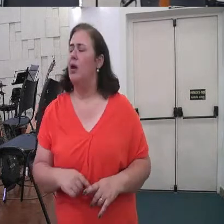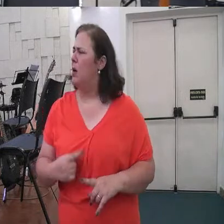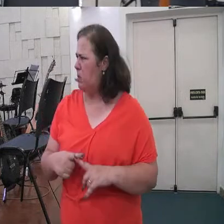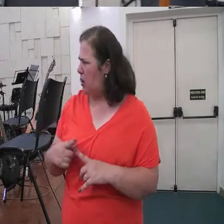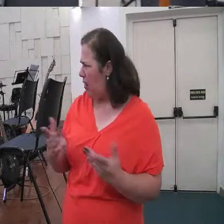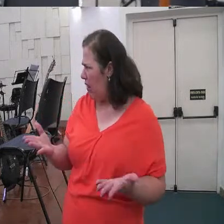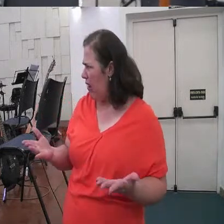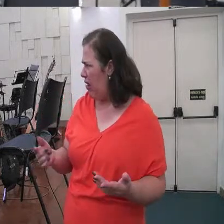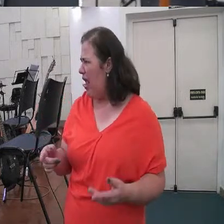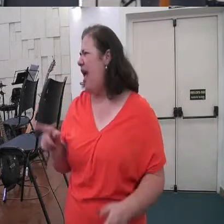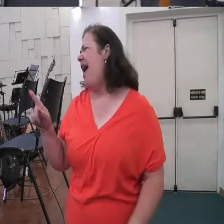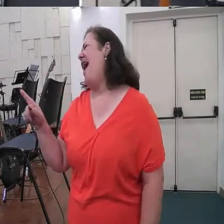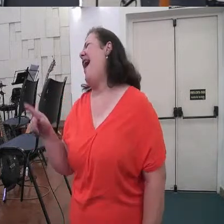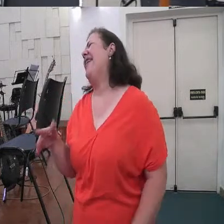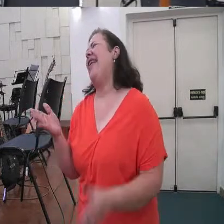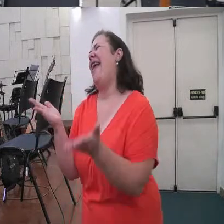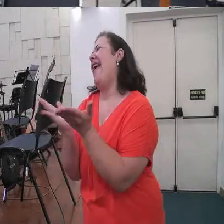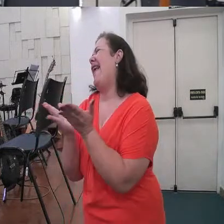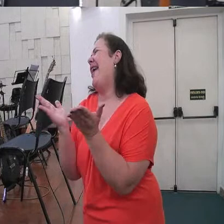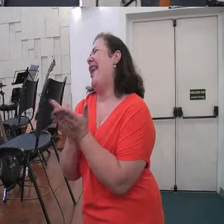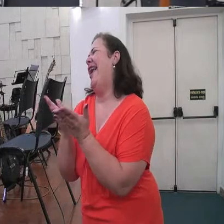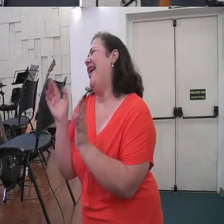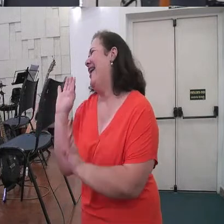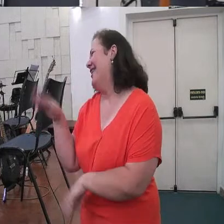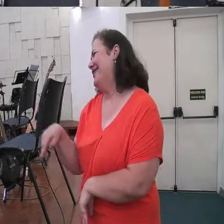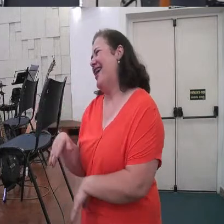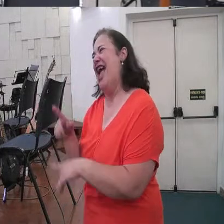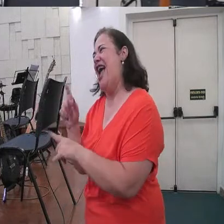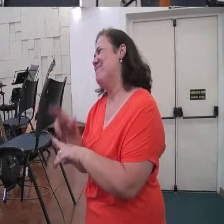Eu vejo, sua maneira de falar é diferente.